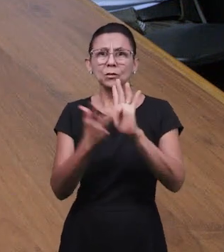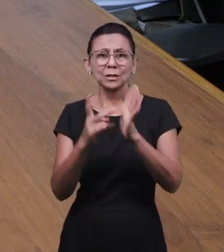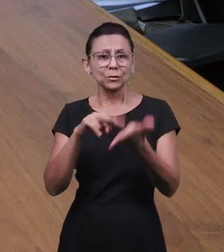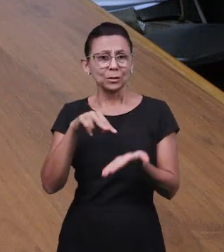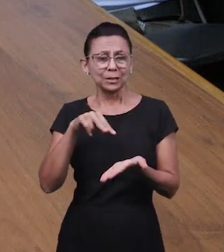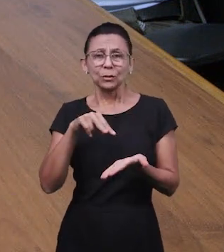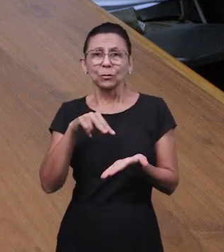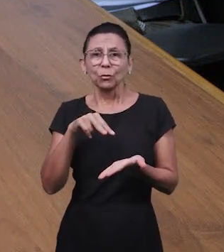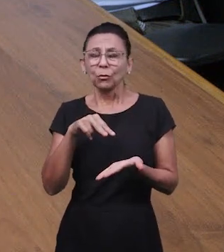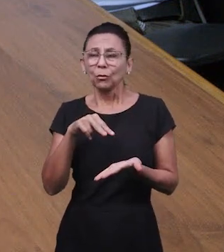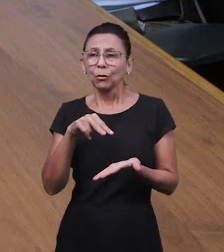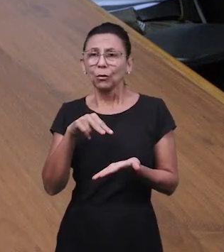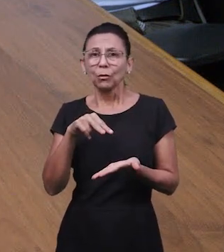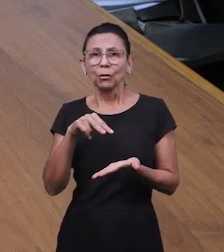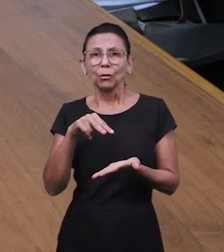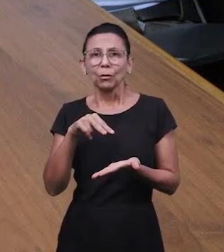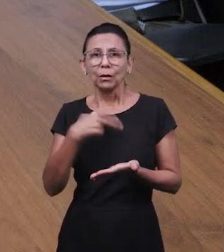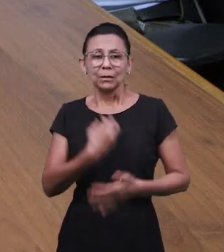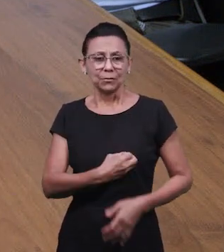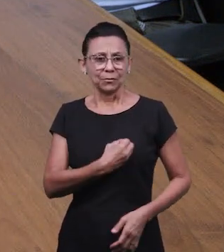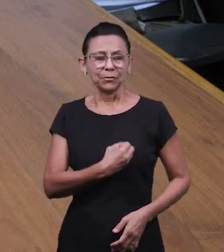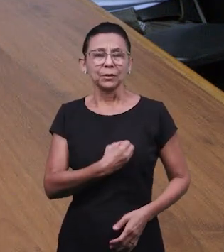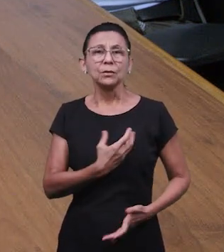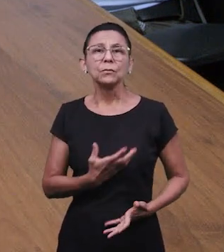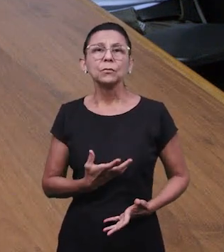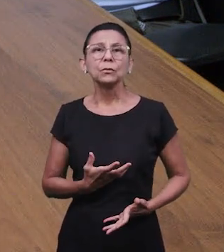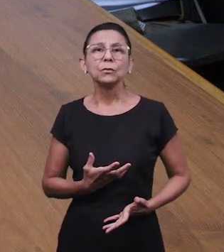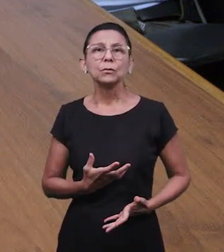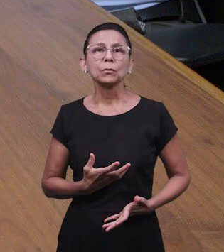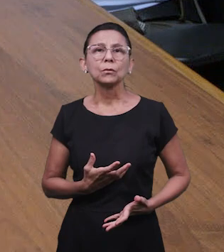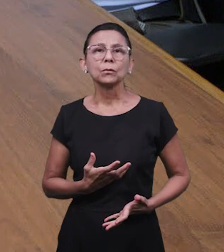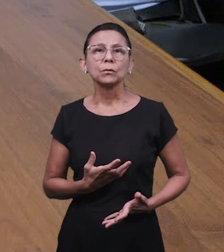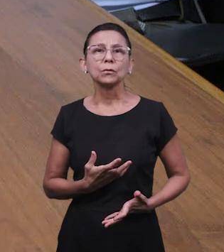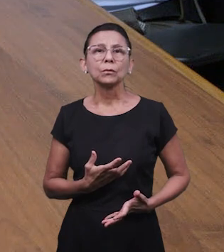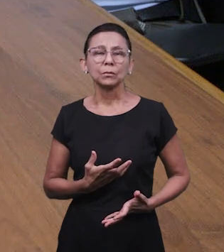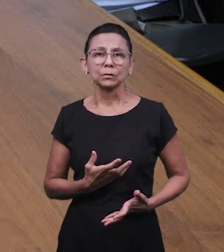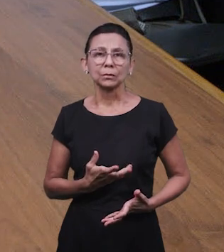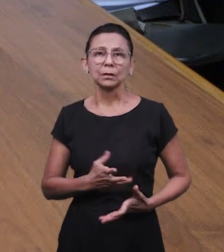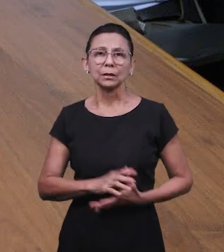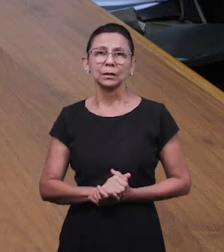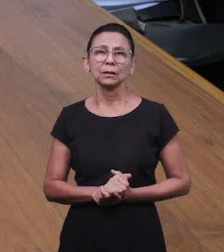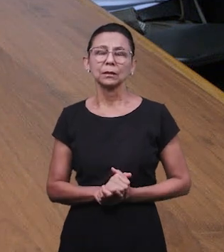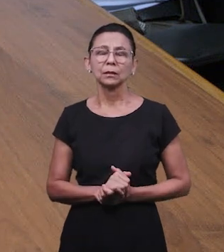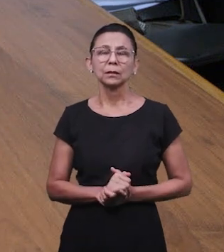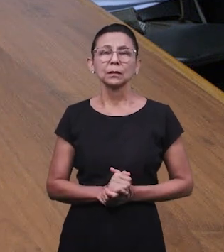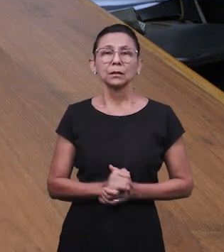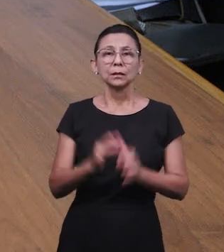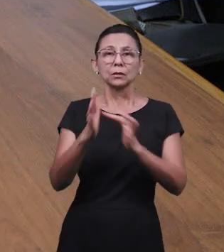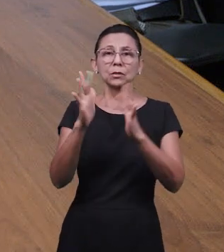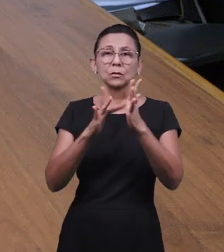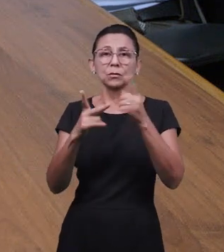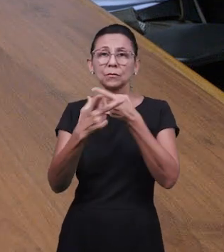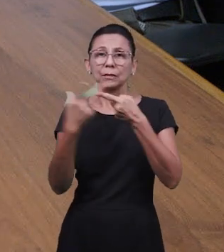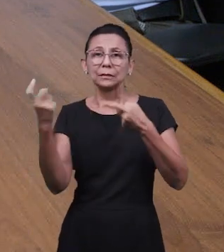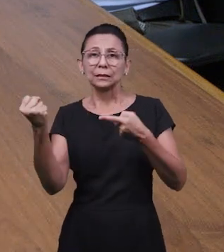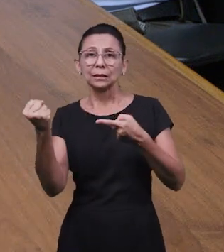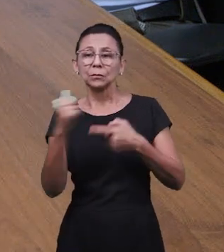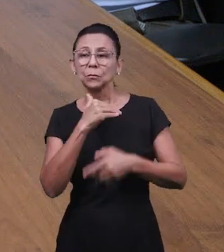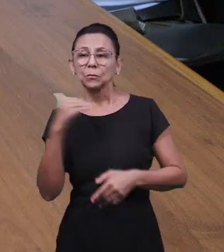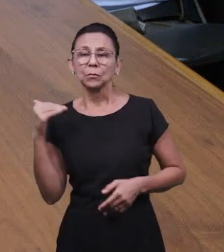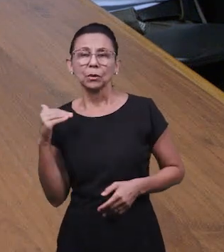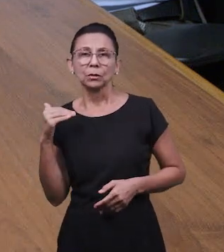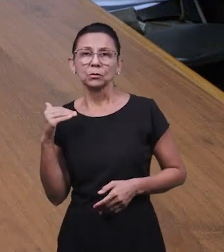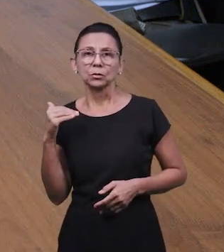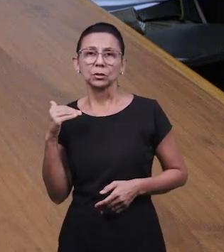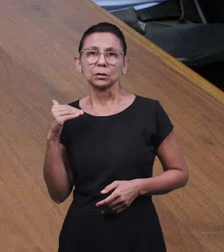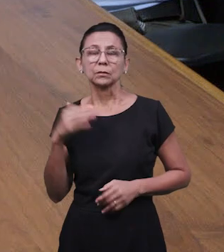Porque a sepultura não pôde detê-lo. Onde está o morte, o teu aguilhão? Você está falando de um mistério, de um Jesus que está